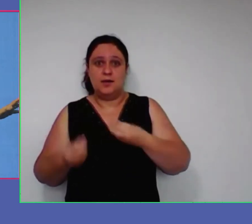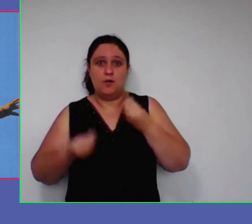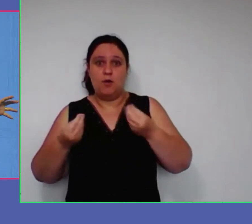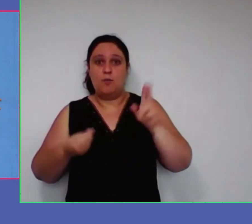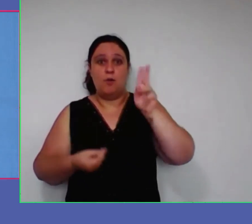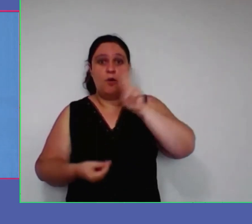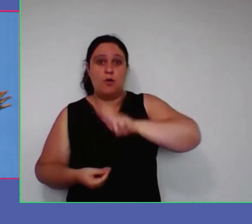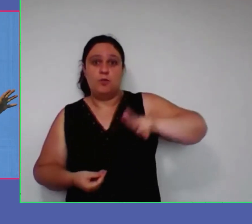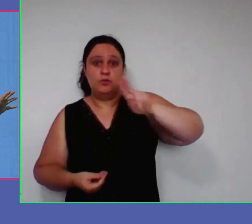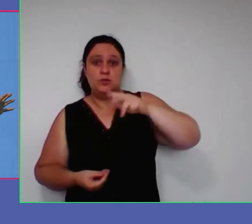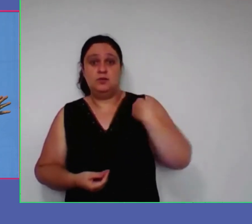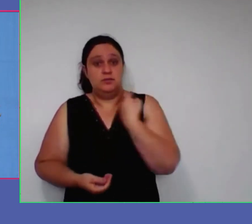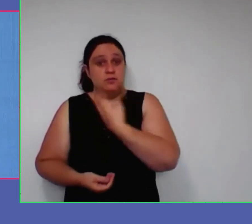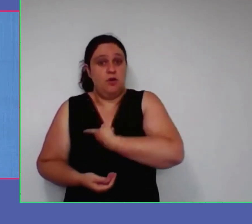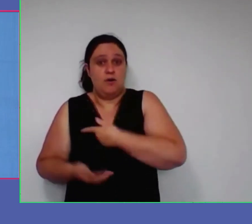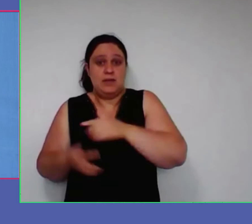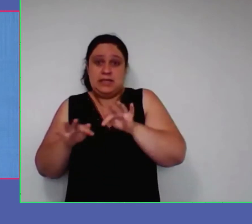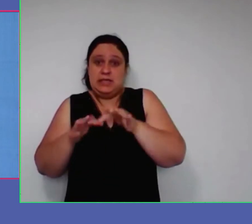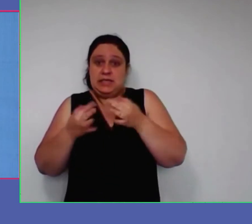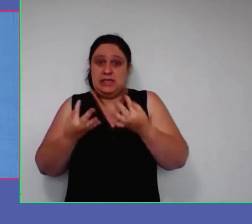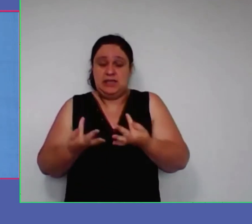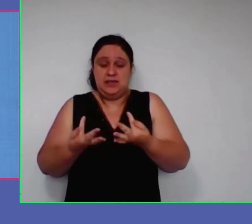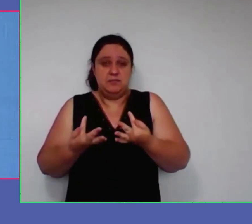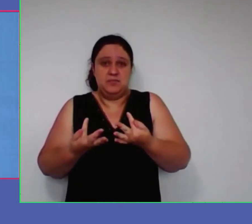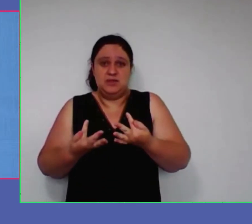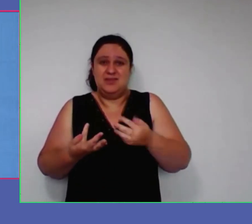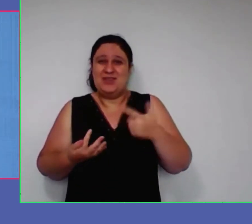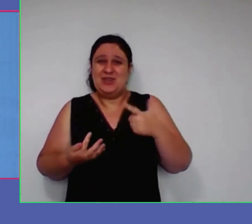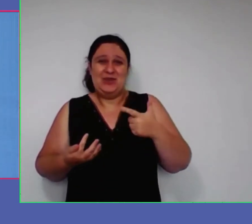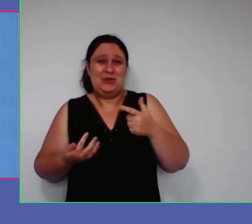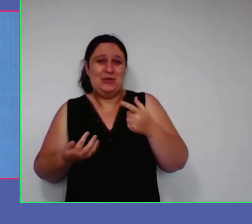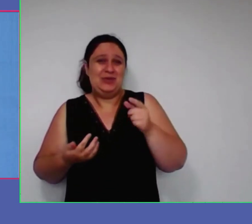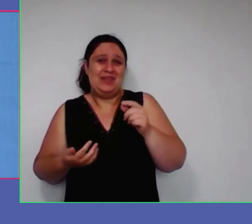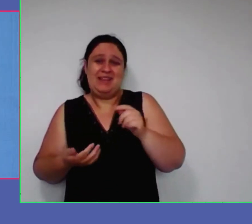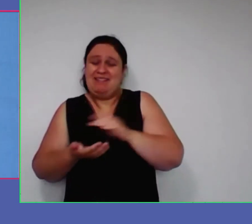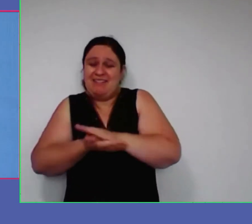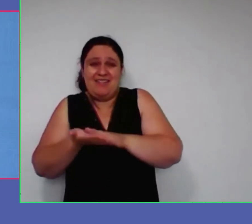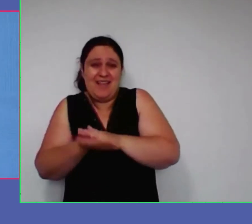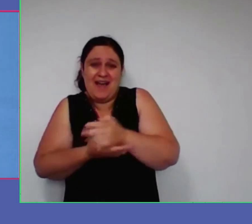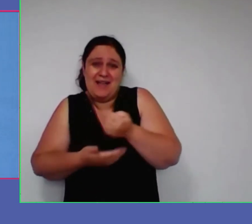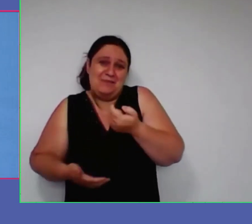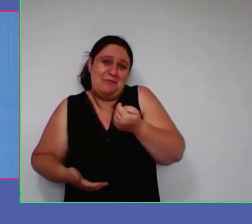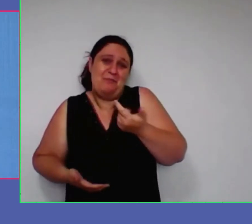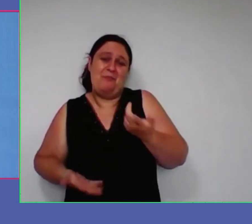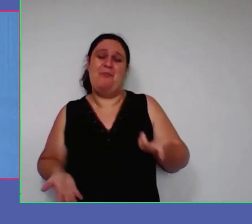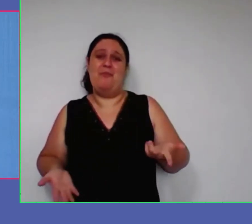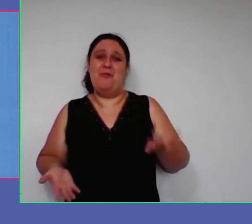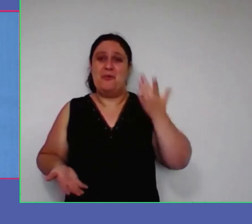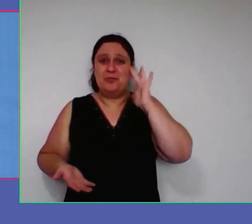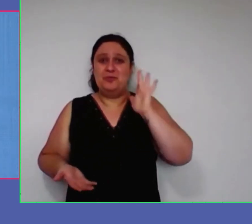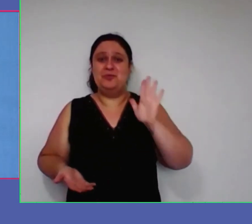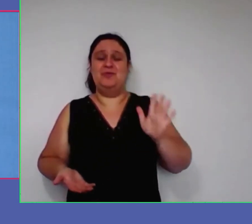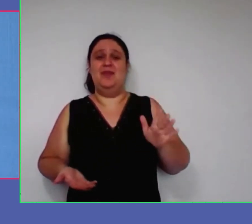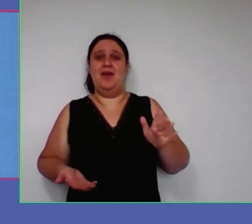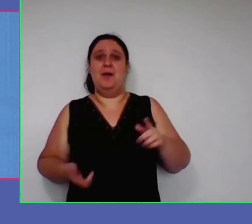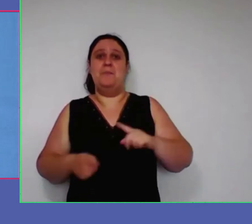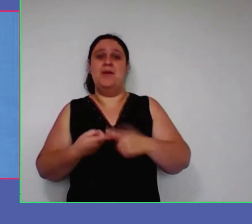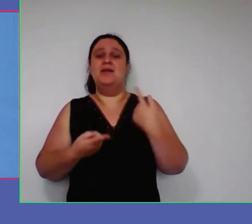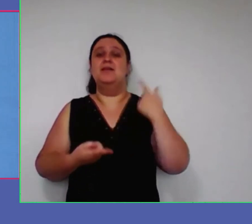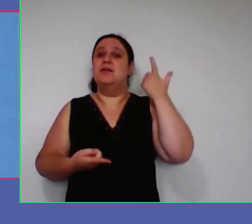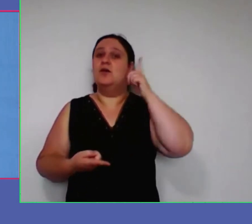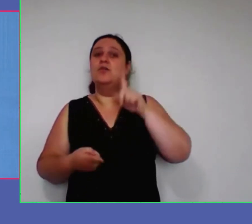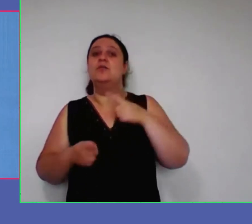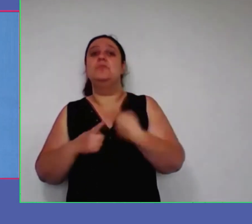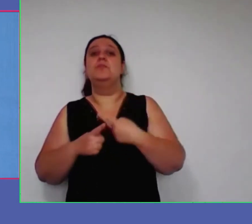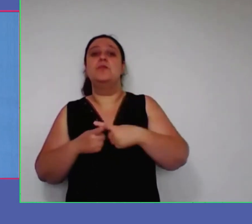simples, que não tem muita coisa, que não sabe fazer muita coisa, mas nós estamos conseguindo, irmãos, através de obediência à